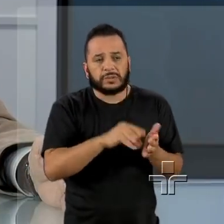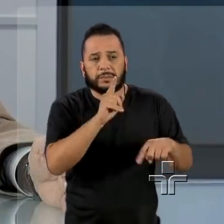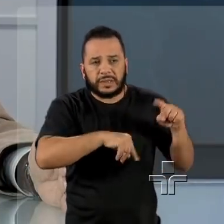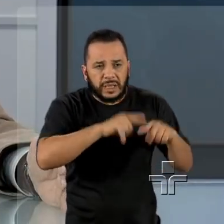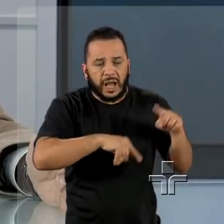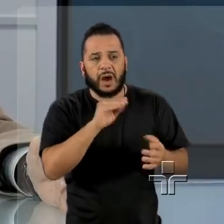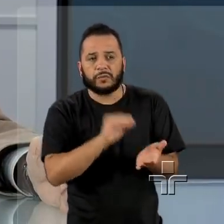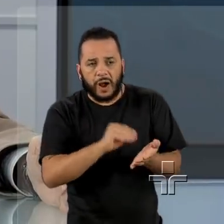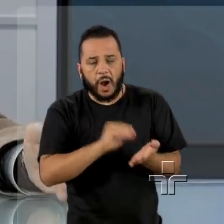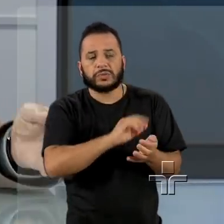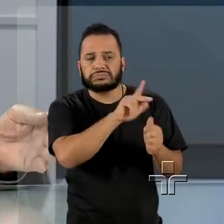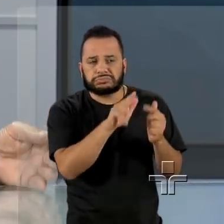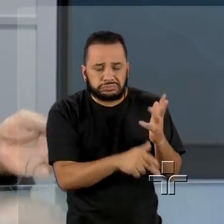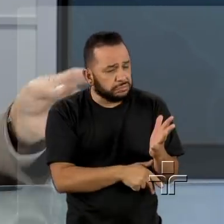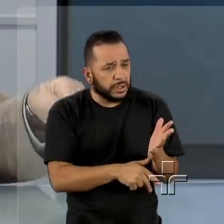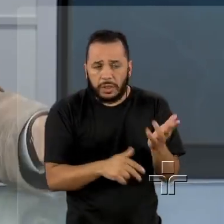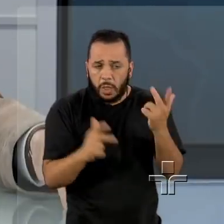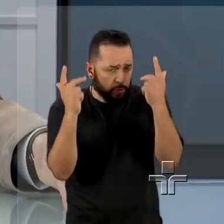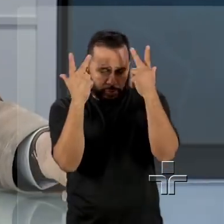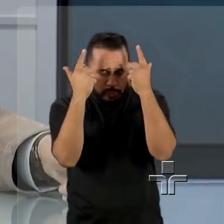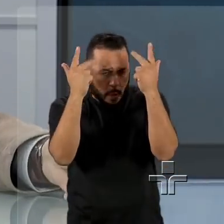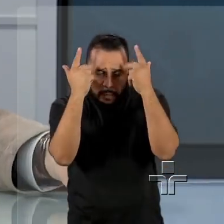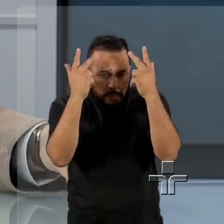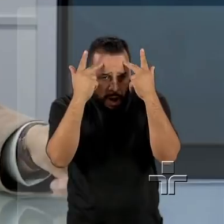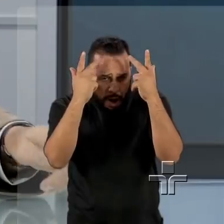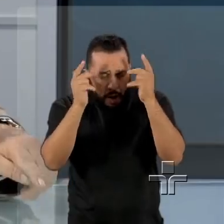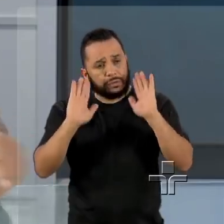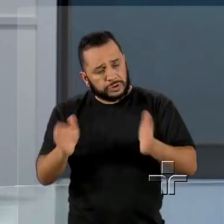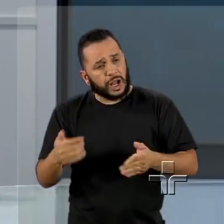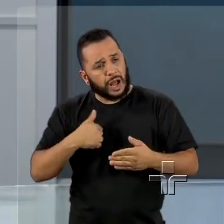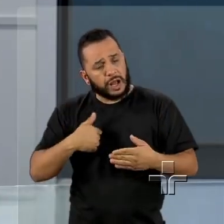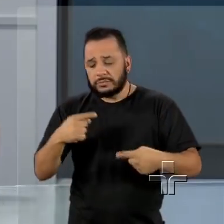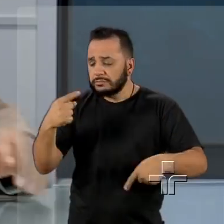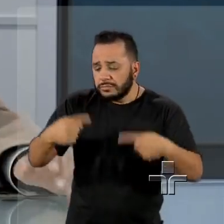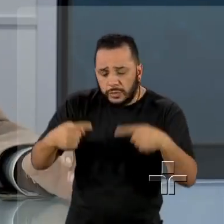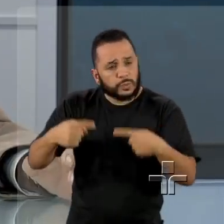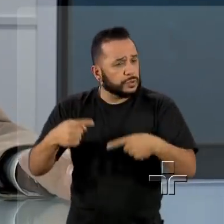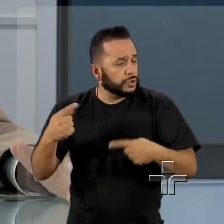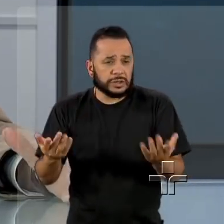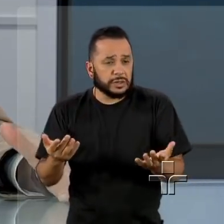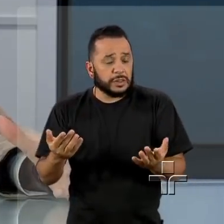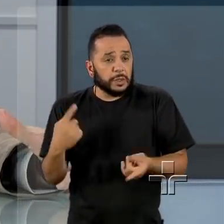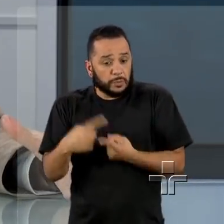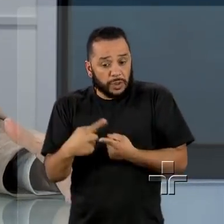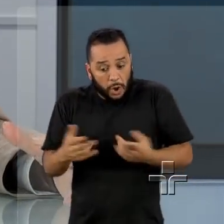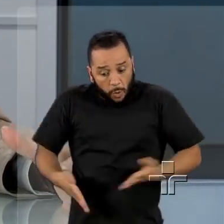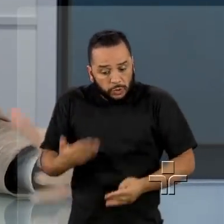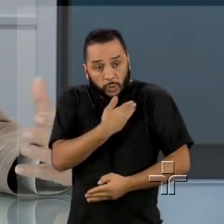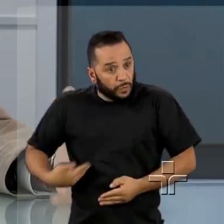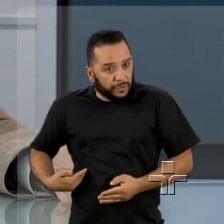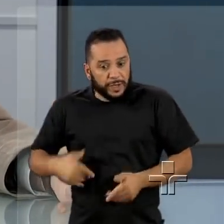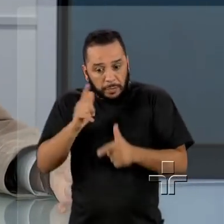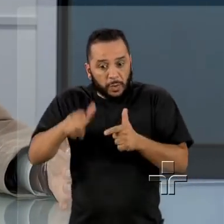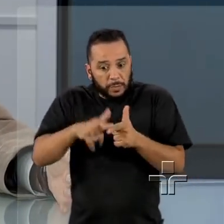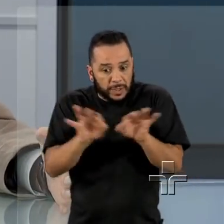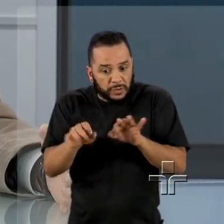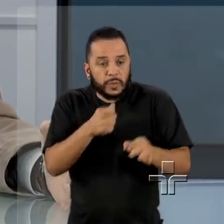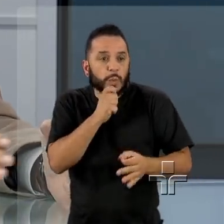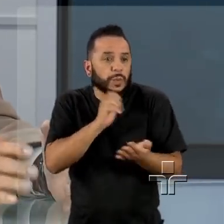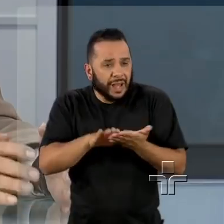atuação do Comando do Exército quebra a hierarquia. Sem termos um presidente da República nomeado